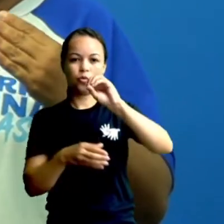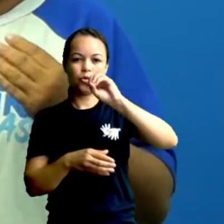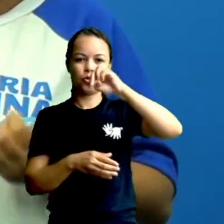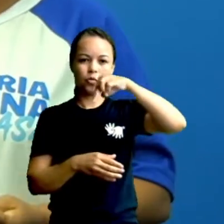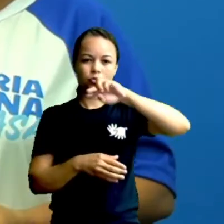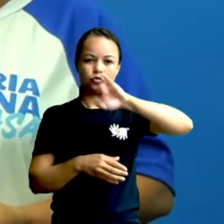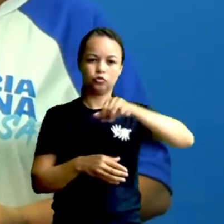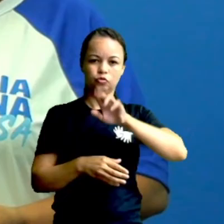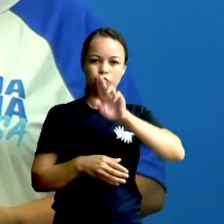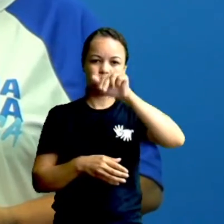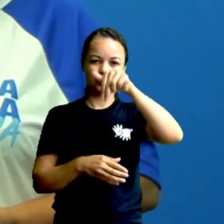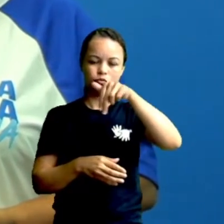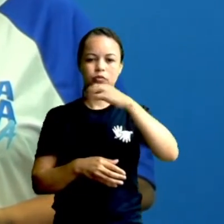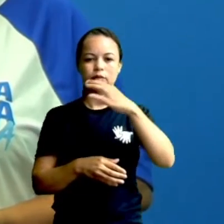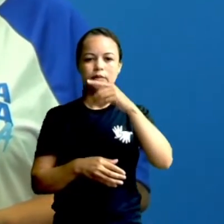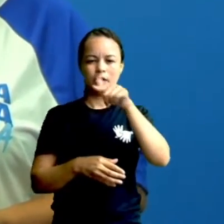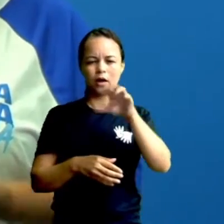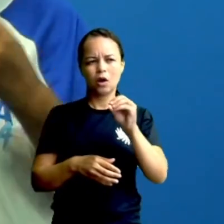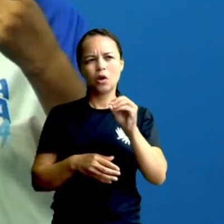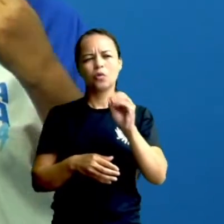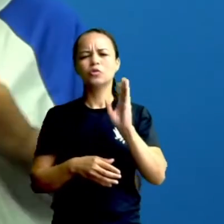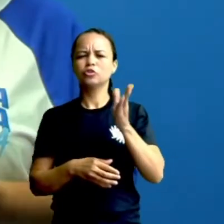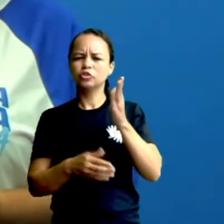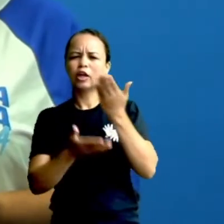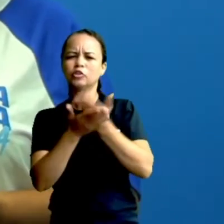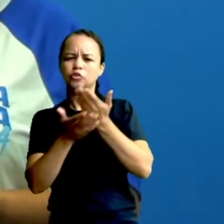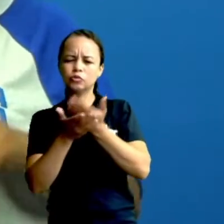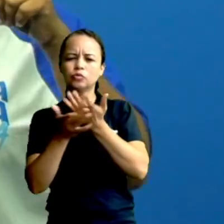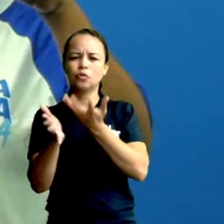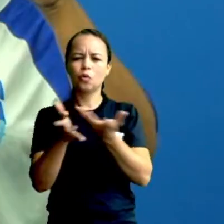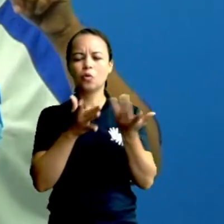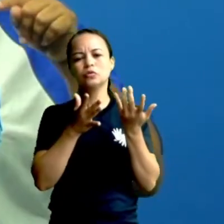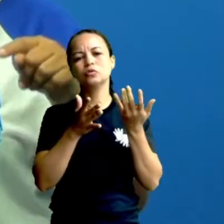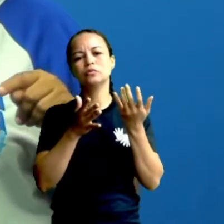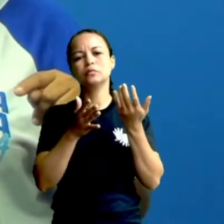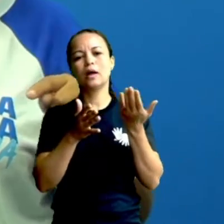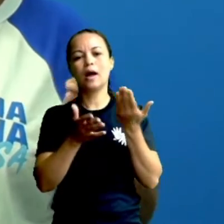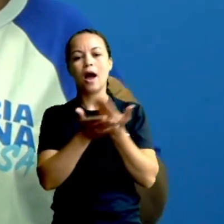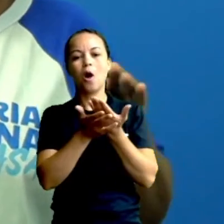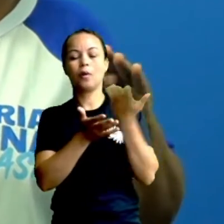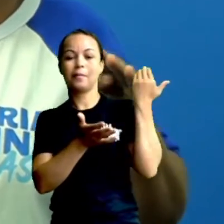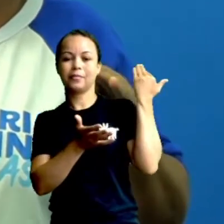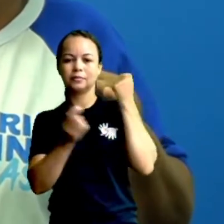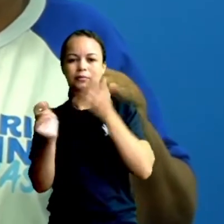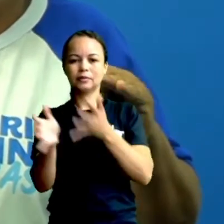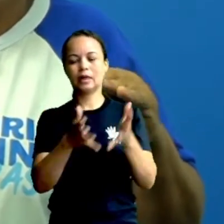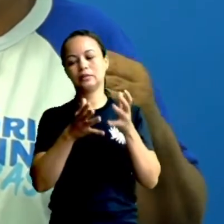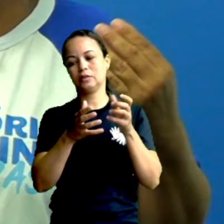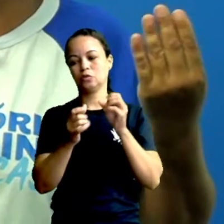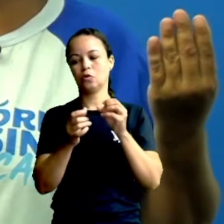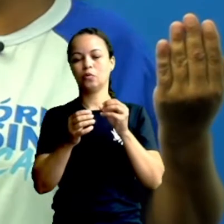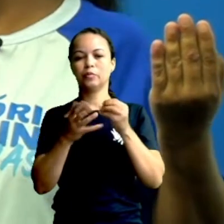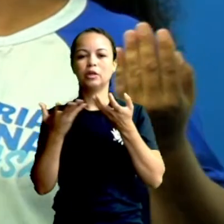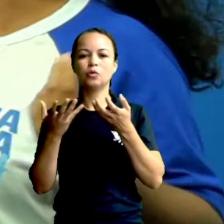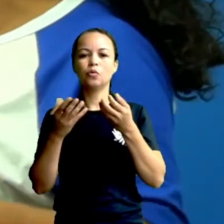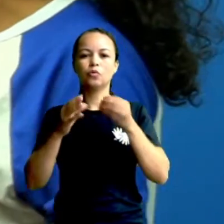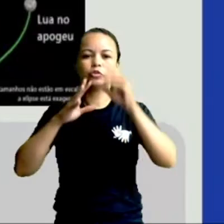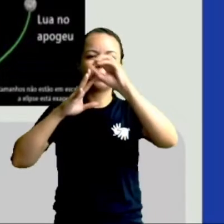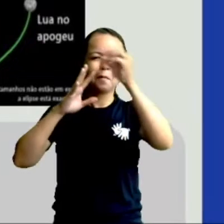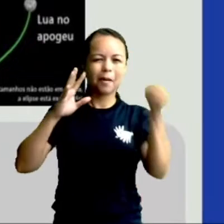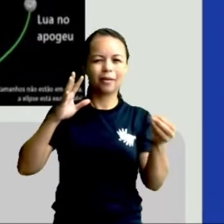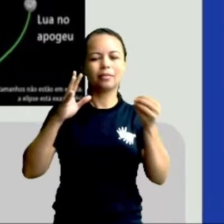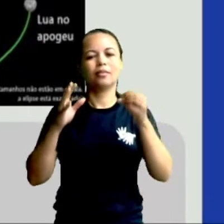eram os meteoros em aulas anteriores, quando a gente falou sobre os corpos celestes, lembram? Então, vamos agora descobrir o que é a